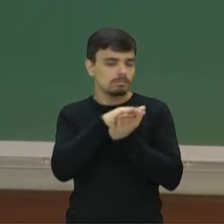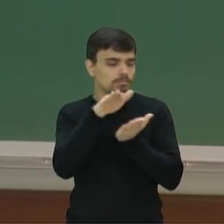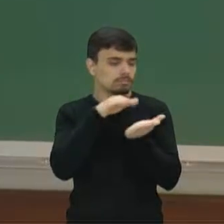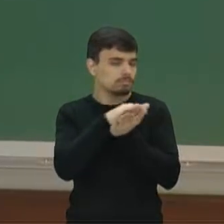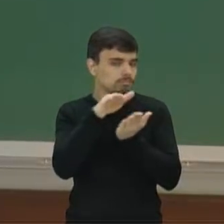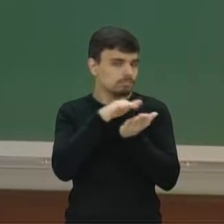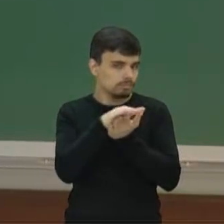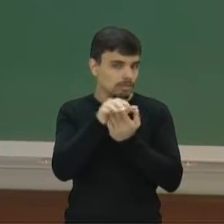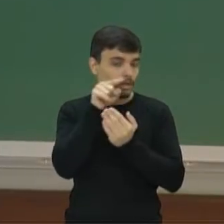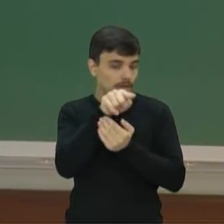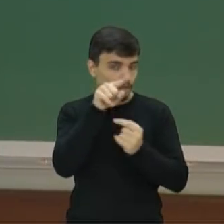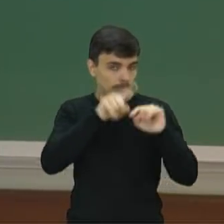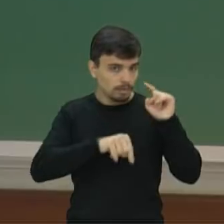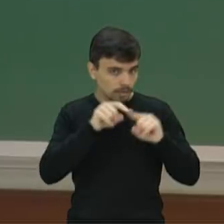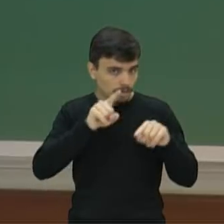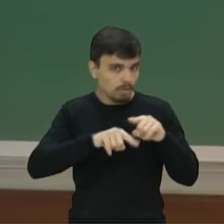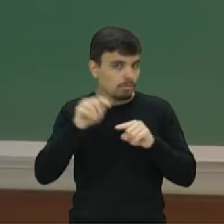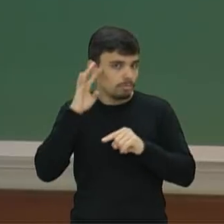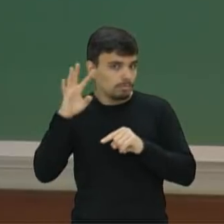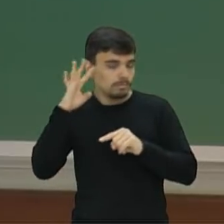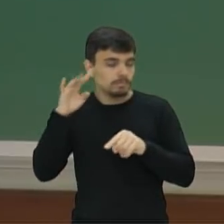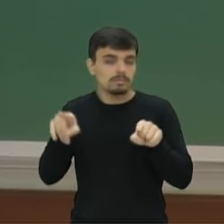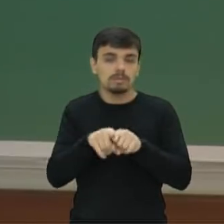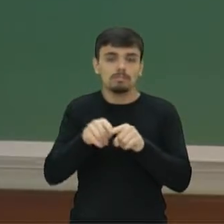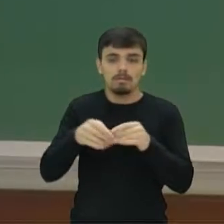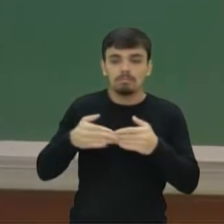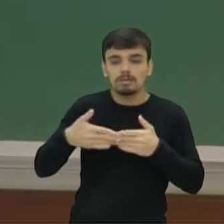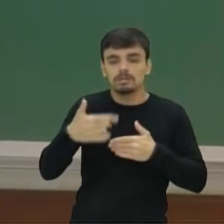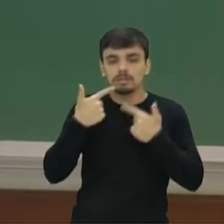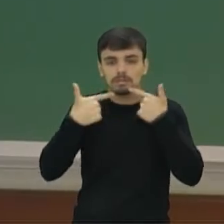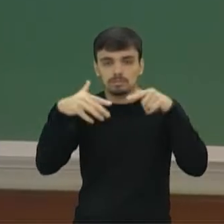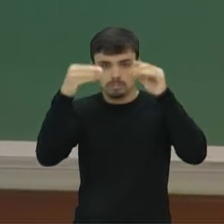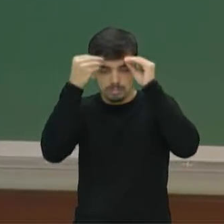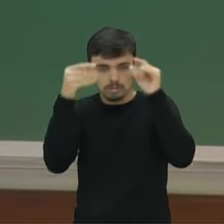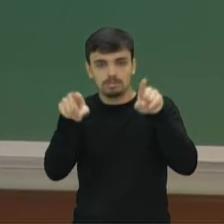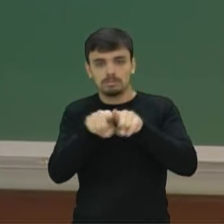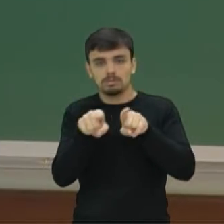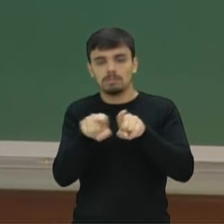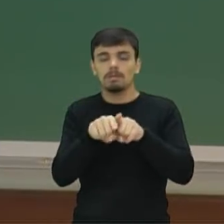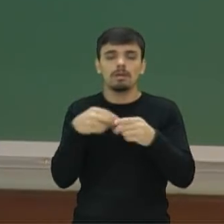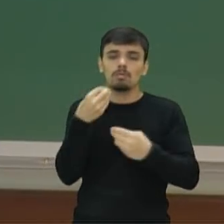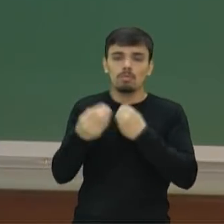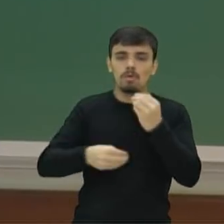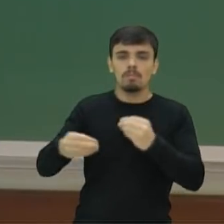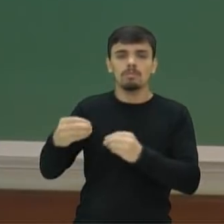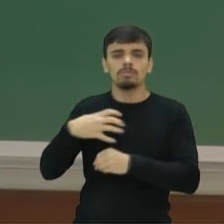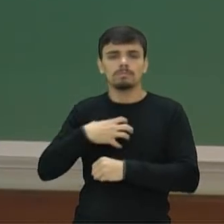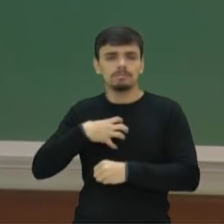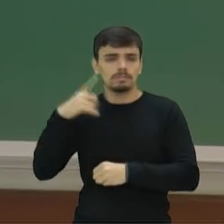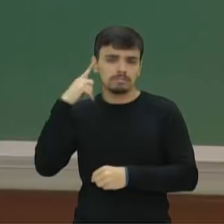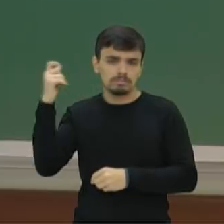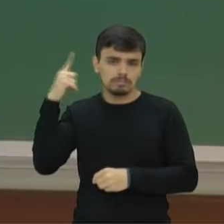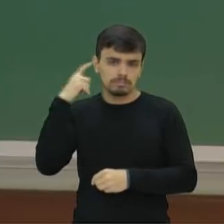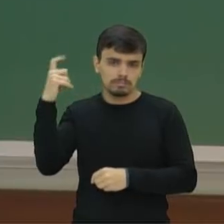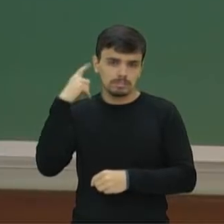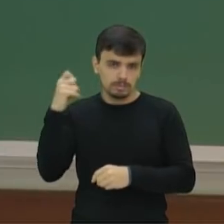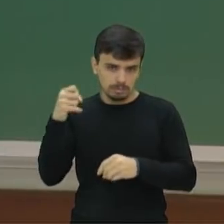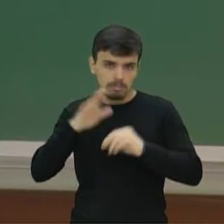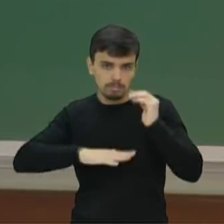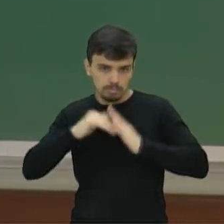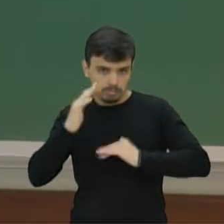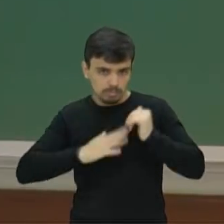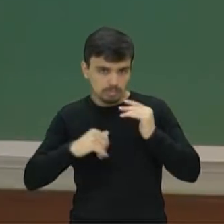aquele determinado produto, a partir da linguagem utilizada e também dos efeitos sonoros que vão ser produzidos a fim